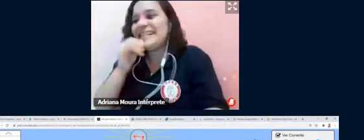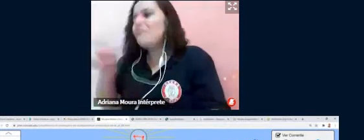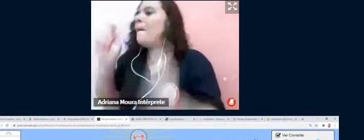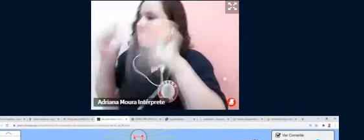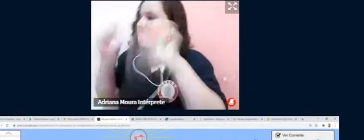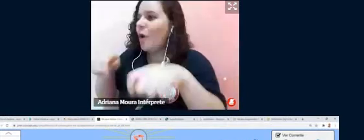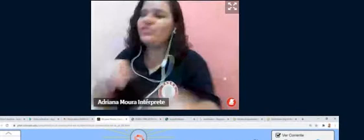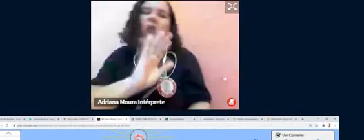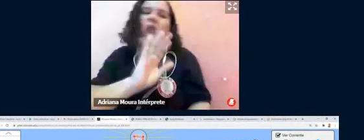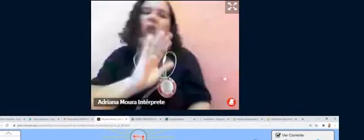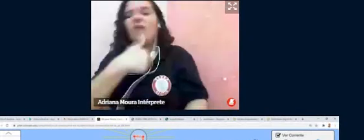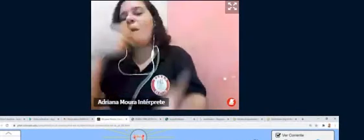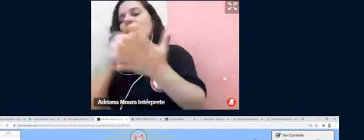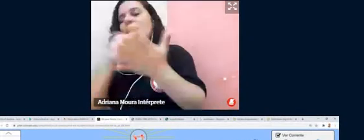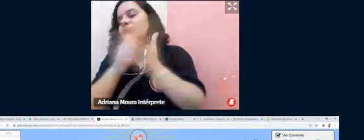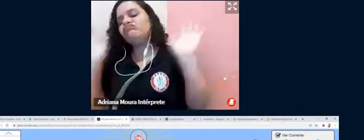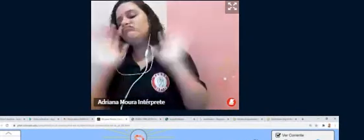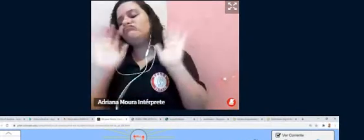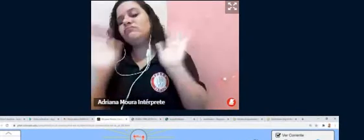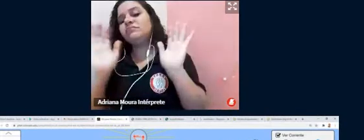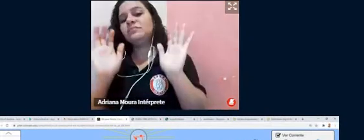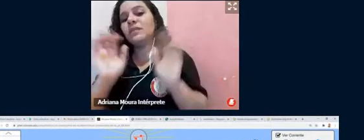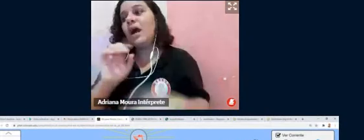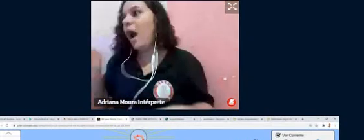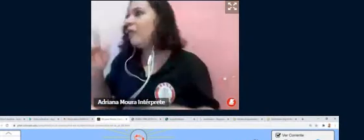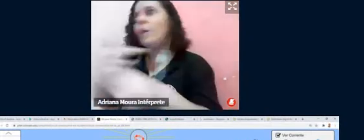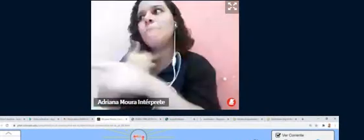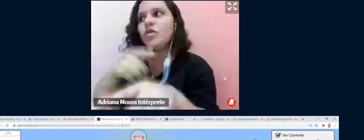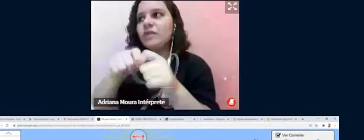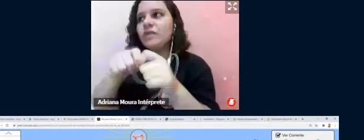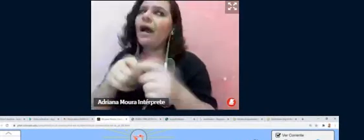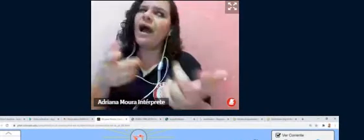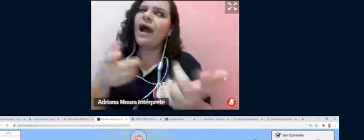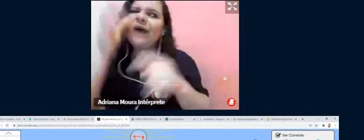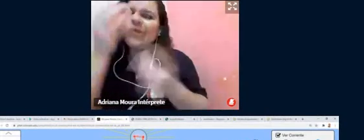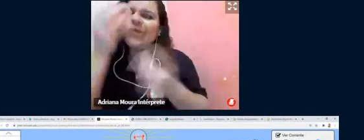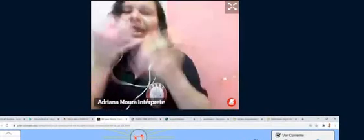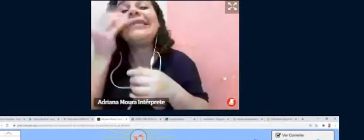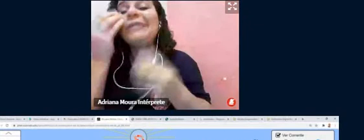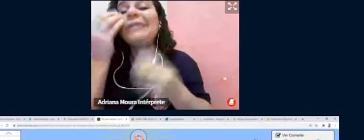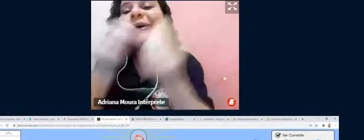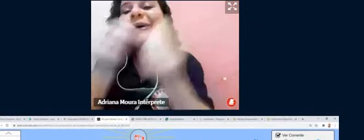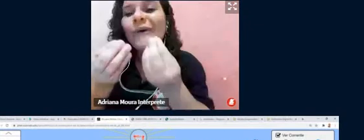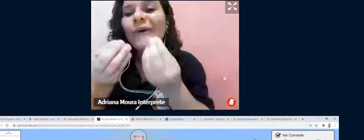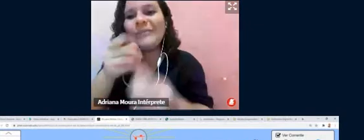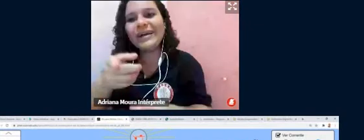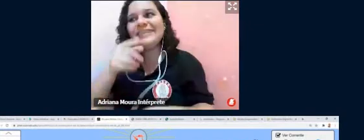obrigado. Vocês não devem fazer isso. A vontade de fazer aumenta. E você dá um vacilo, tem alguém que